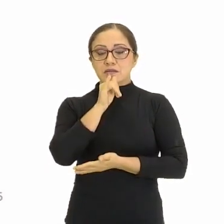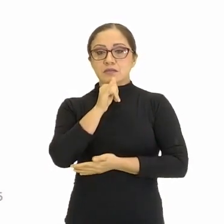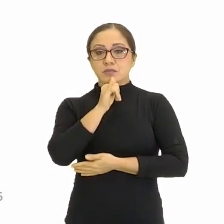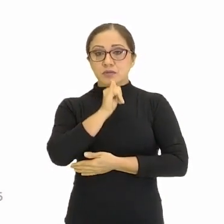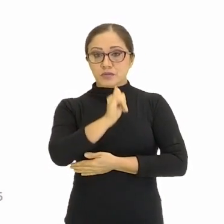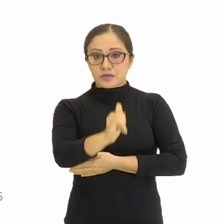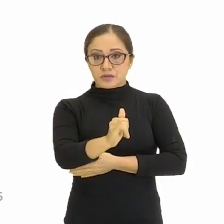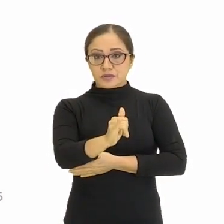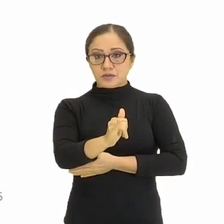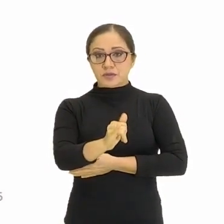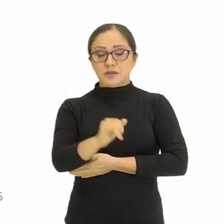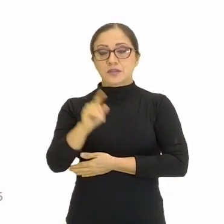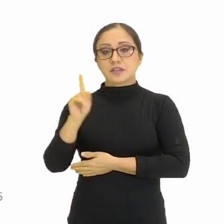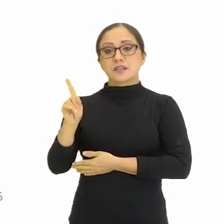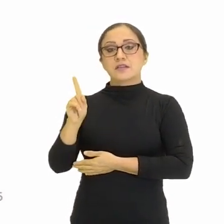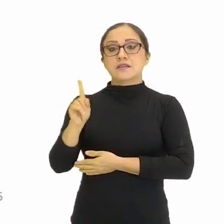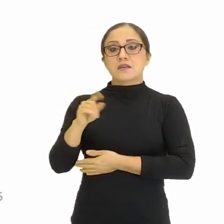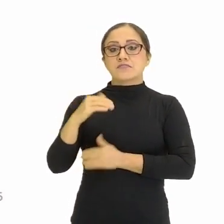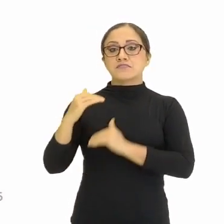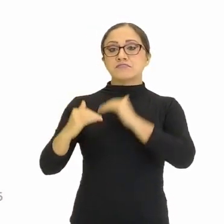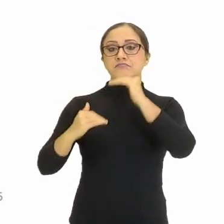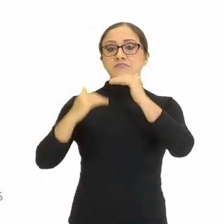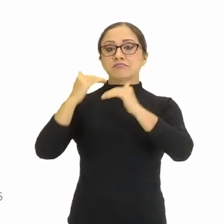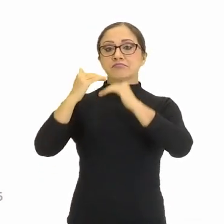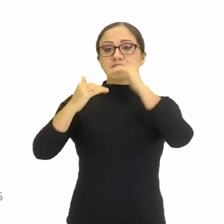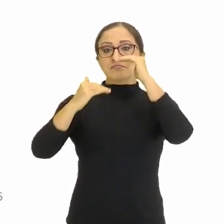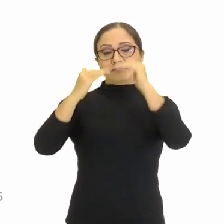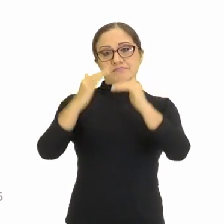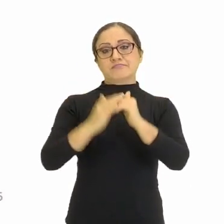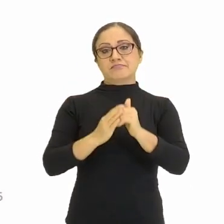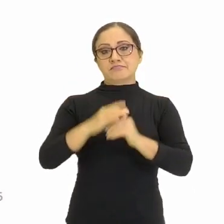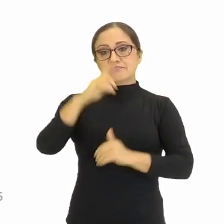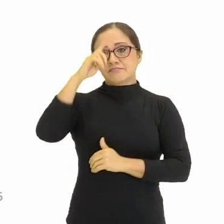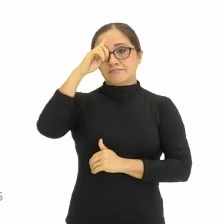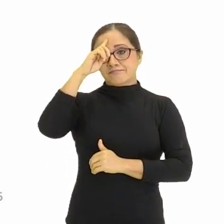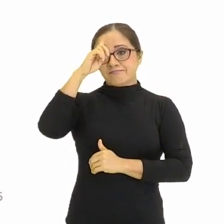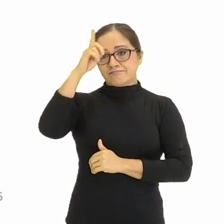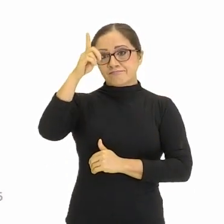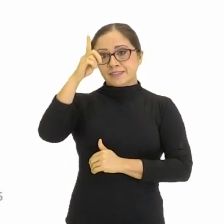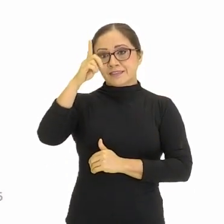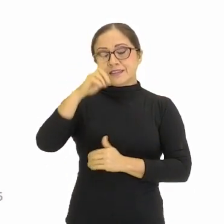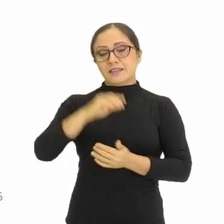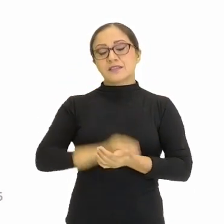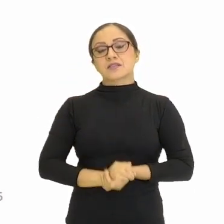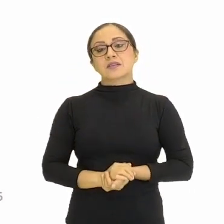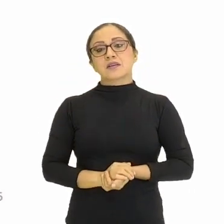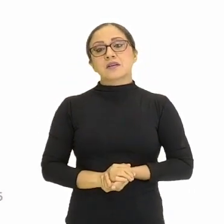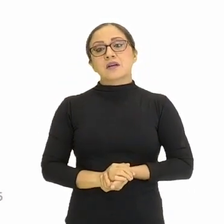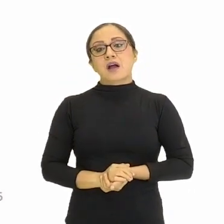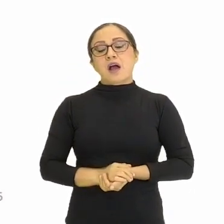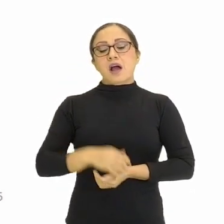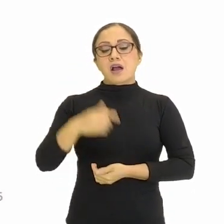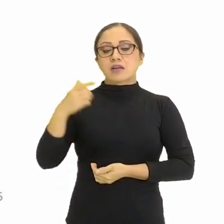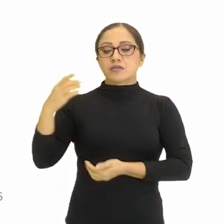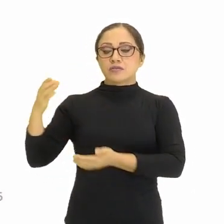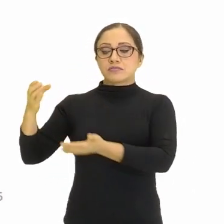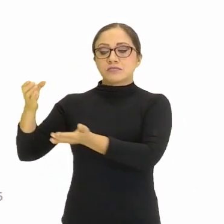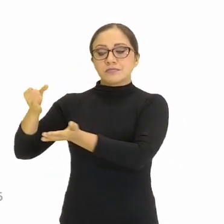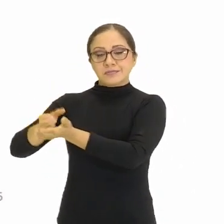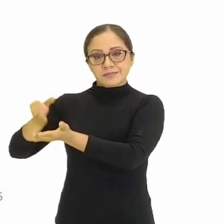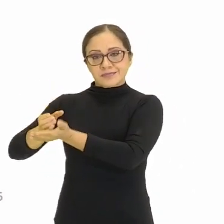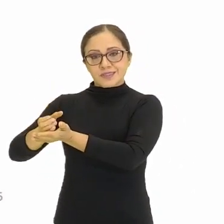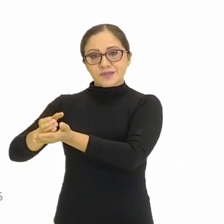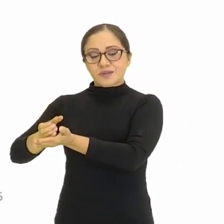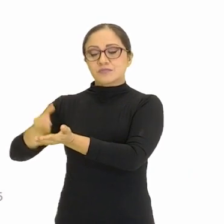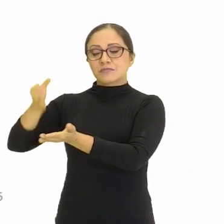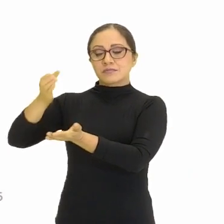apareceu o primeiro copo, ele desenvolveu as suas ideias, beleza, né? Aí eu apresento o segundo copo. Esse segundo